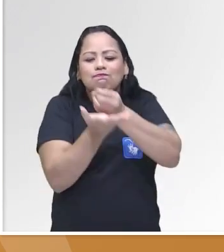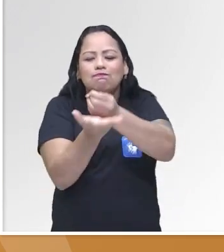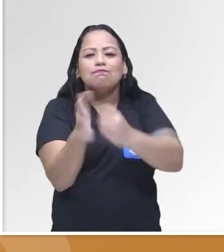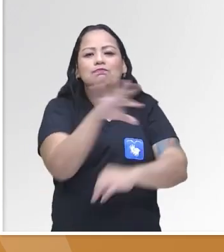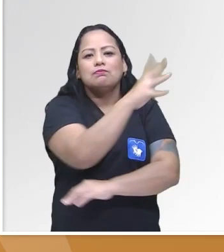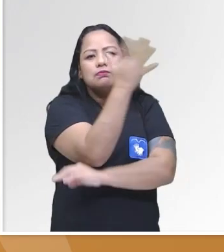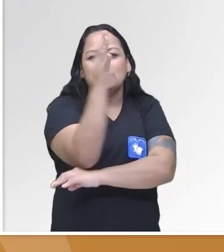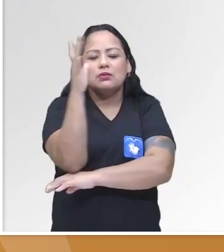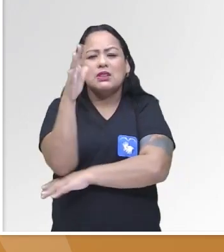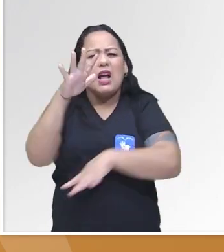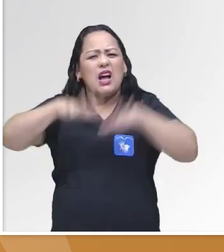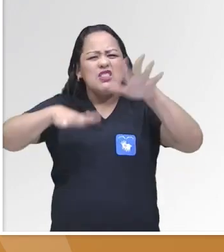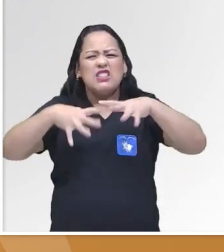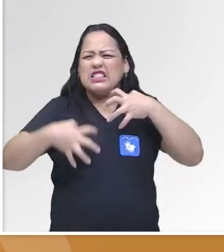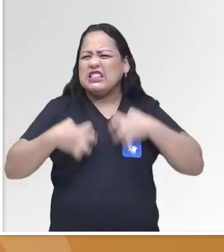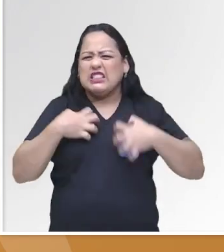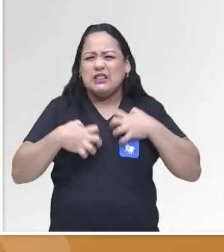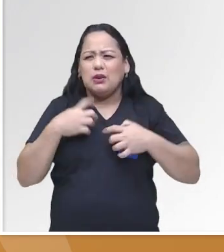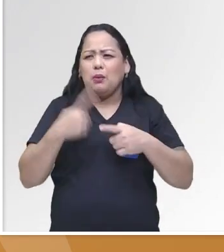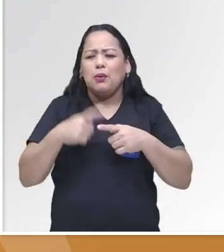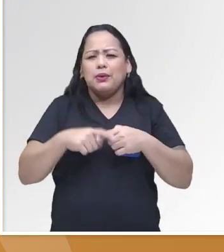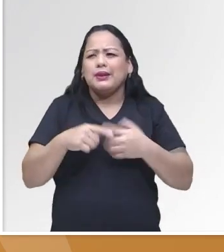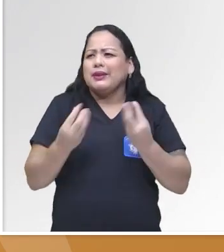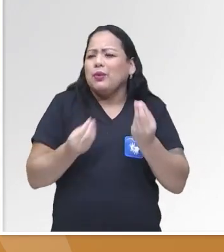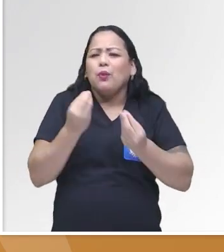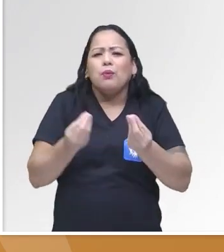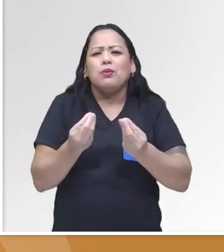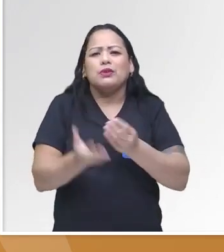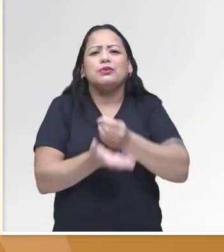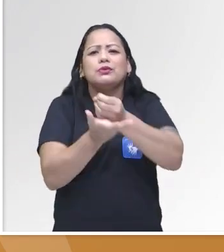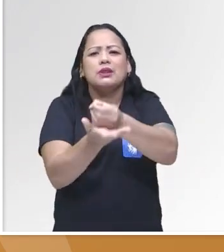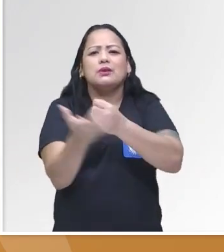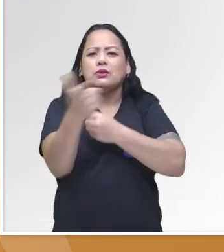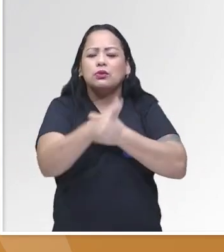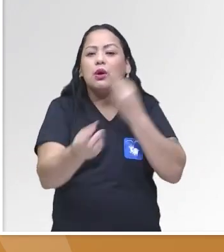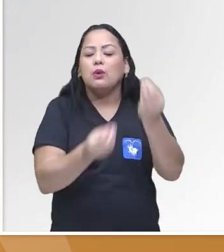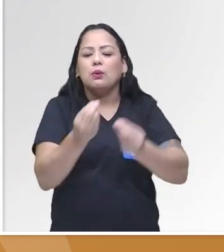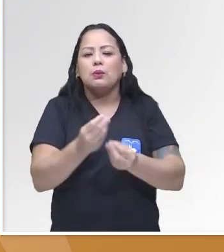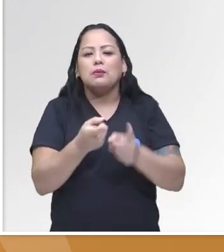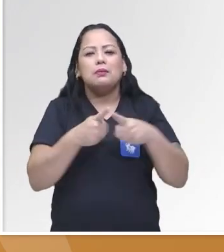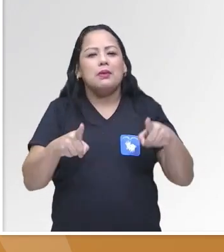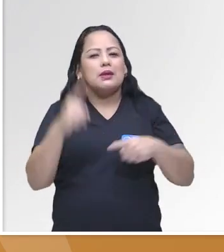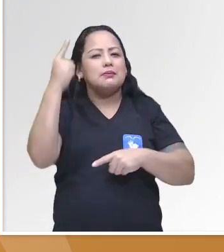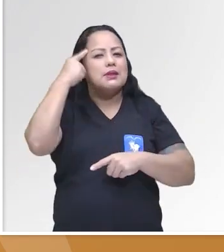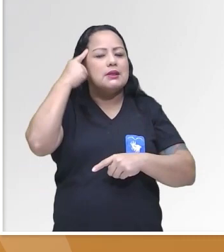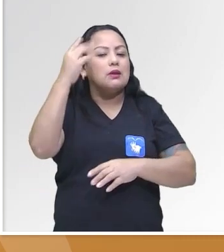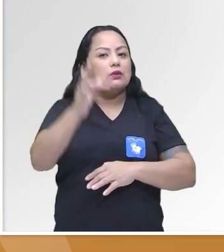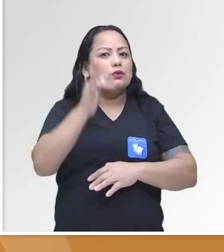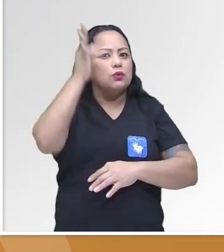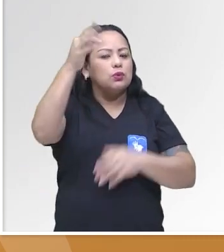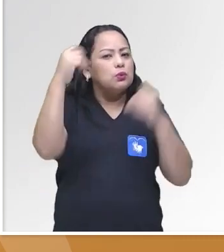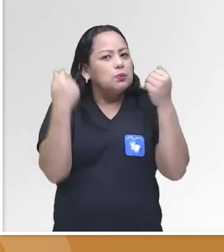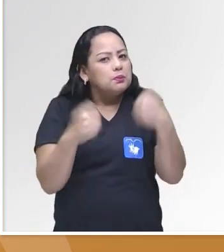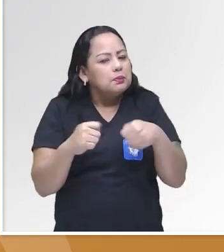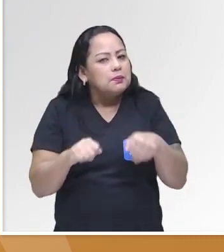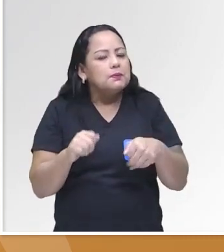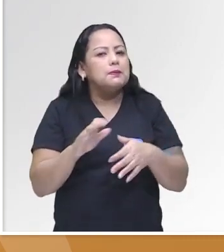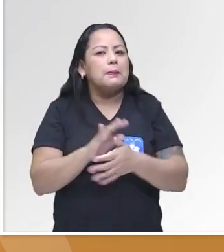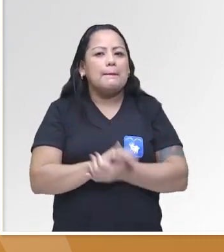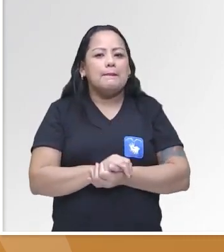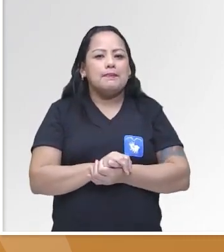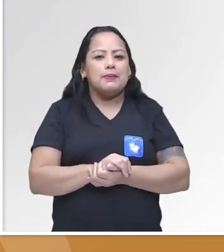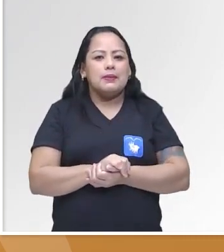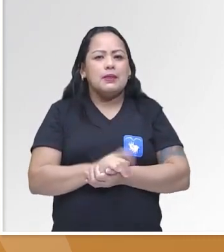nos irritamos de não poder fazer mais. Mas nós temos que pensar futuramente.